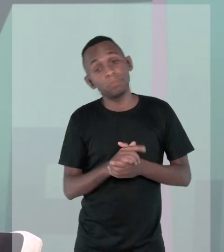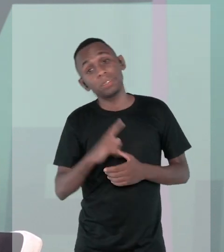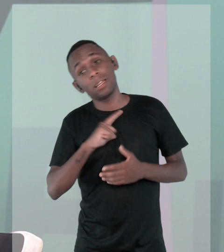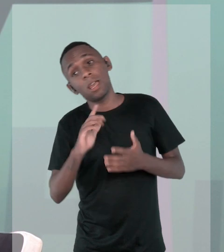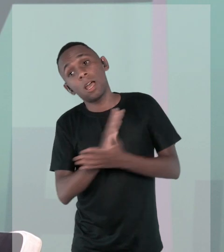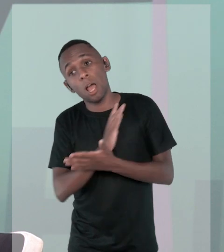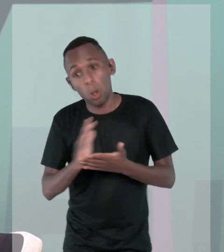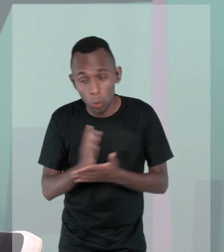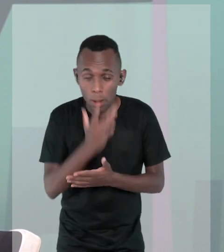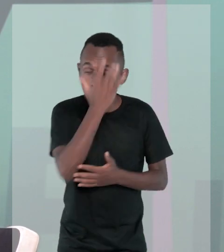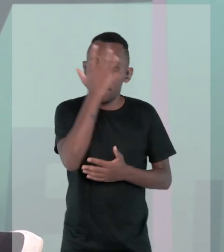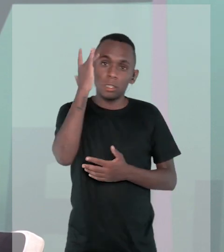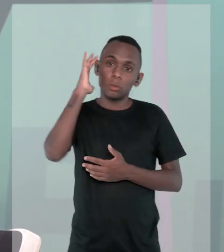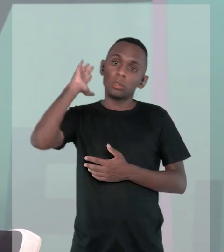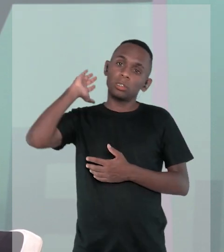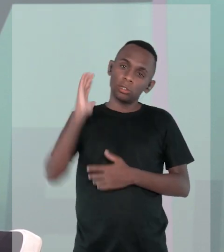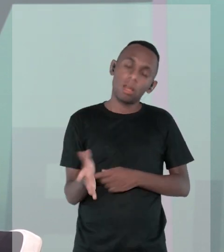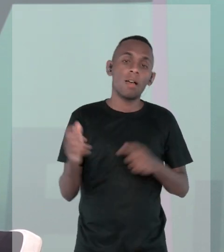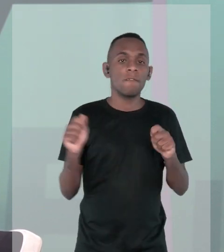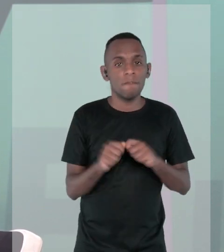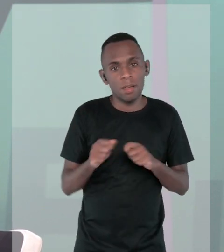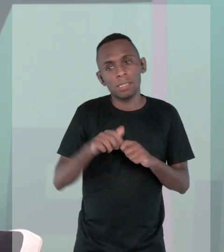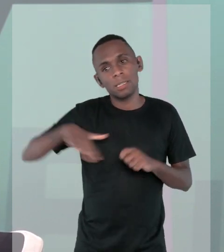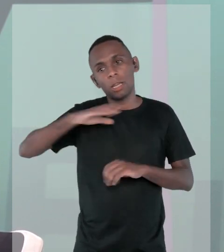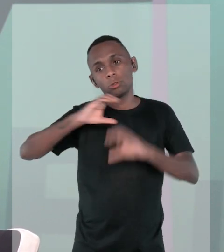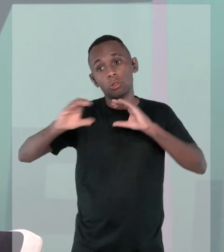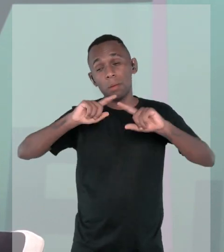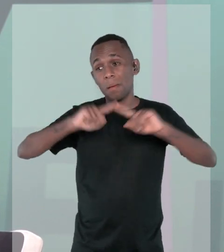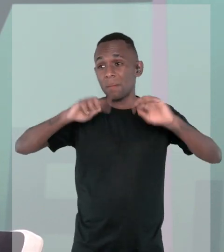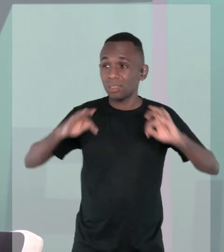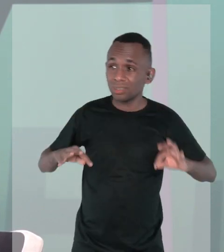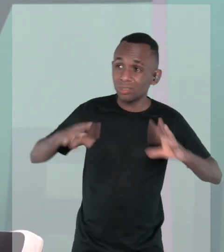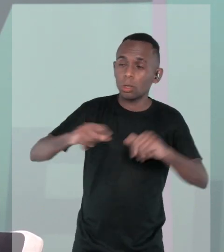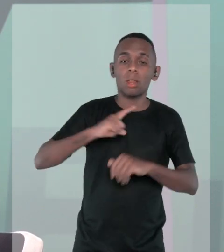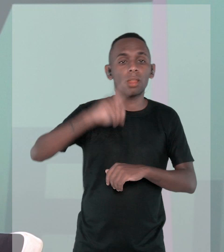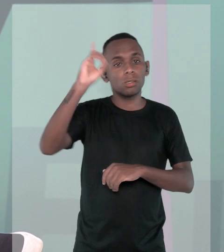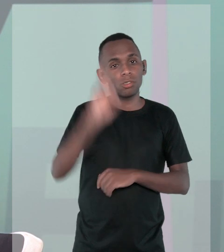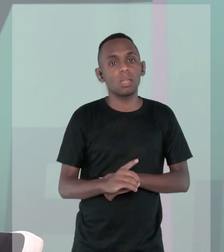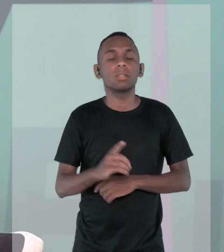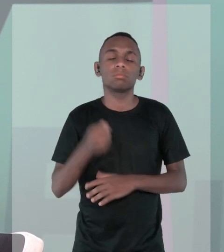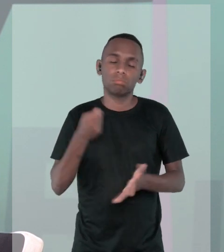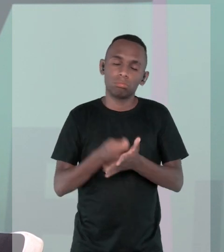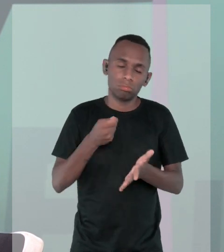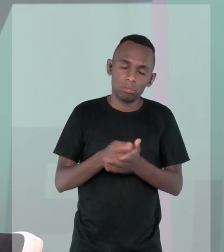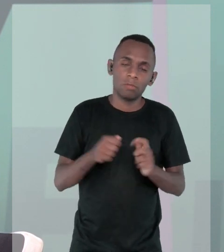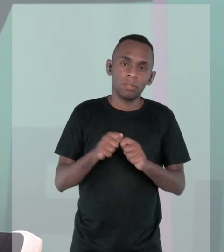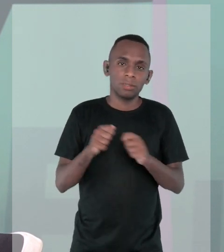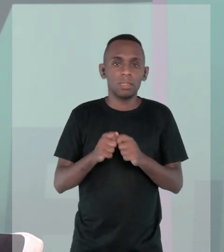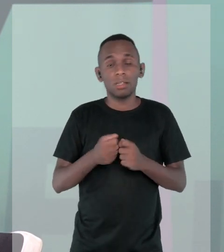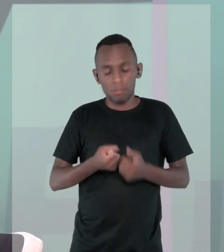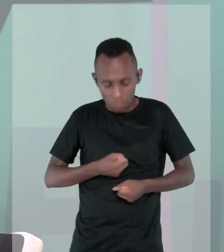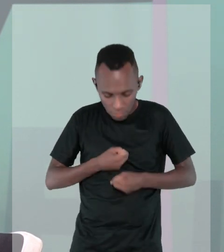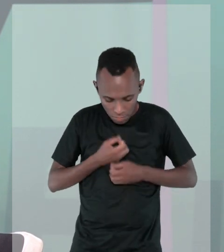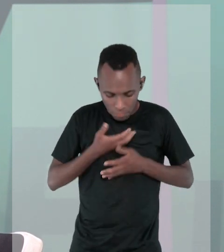que tem esse mandato na área de comunicação, mas todo mundo tem esse direito e esse dever. Isso brota